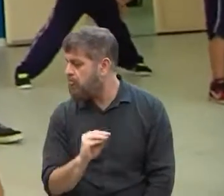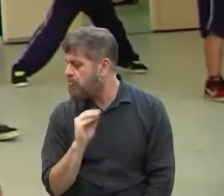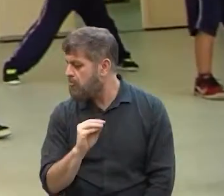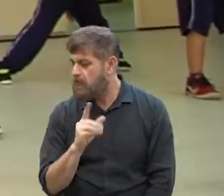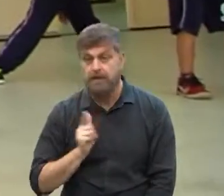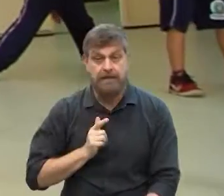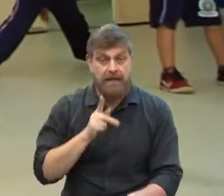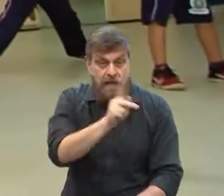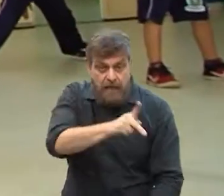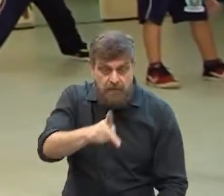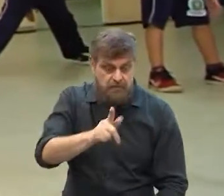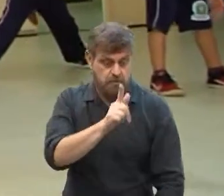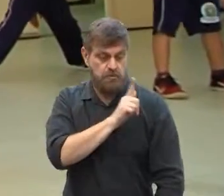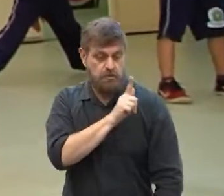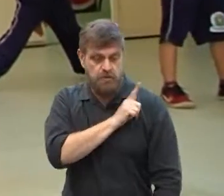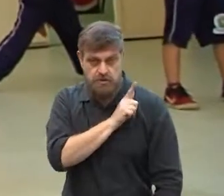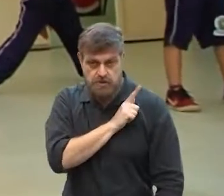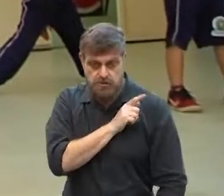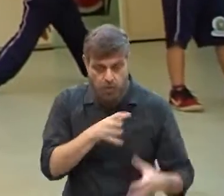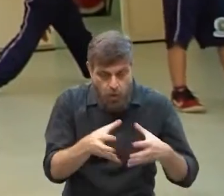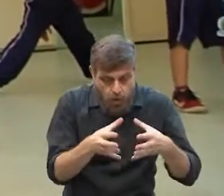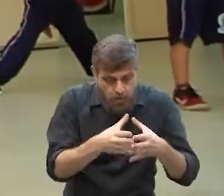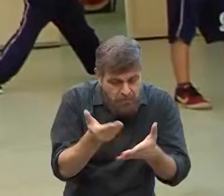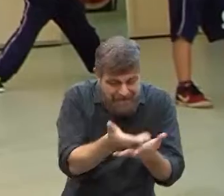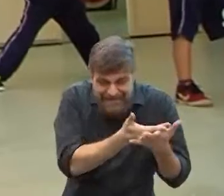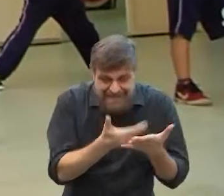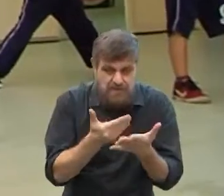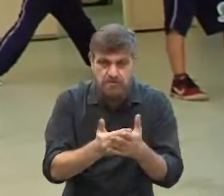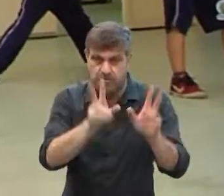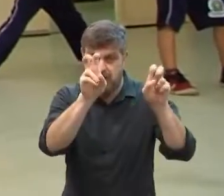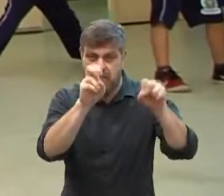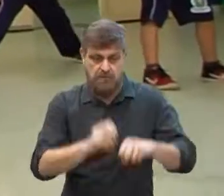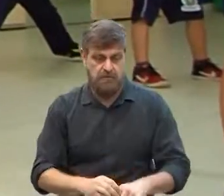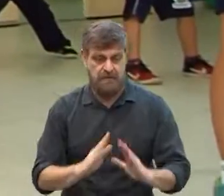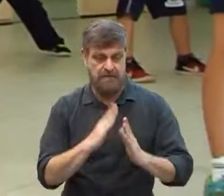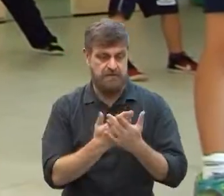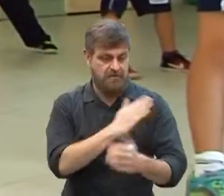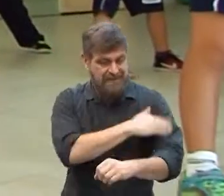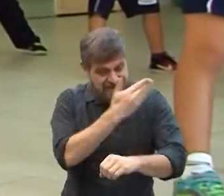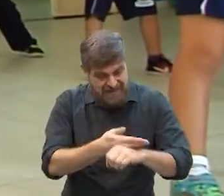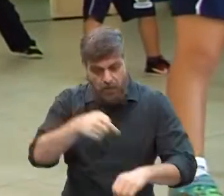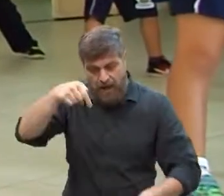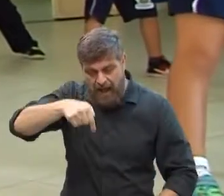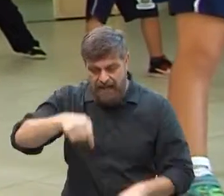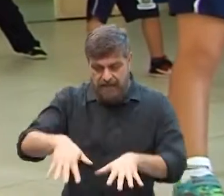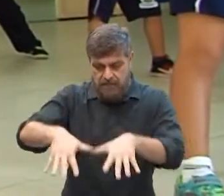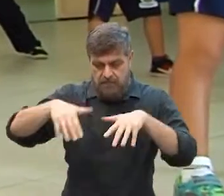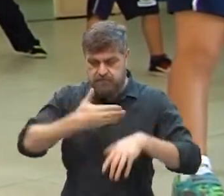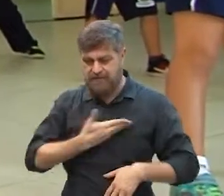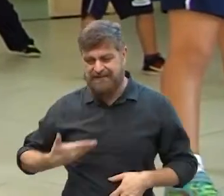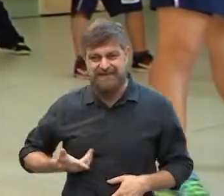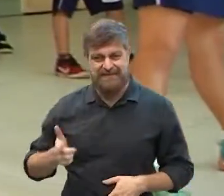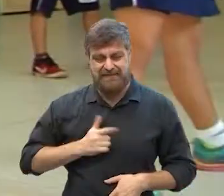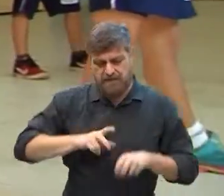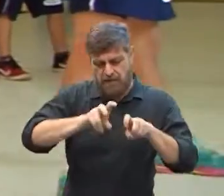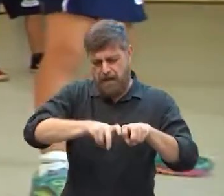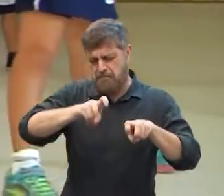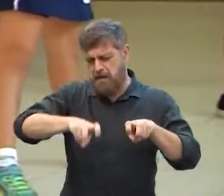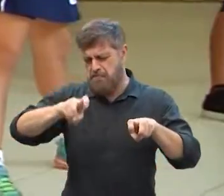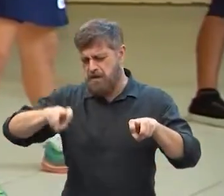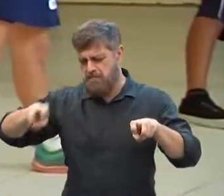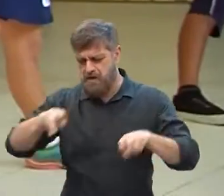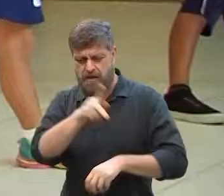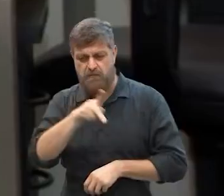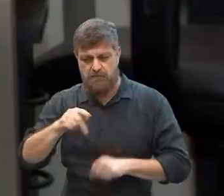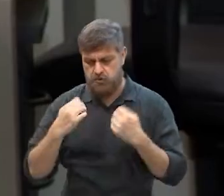muitos professores, gestores, pessoas inclusive que estudam o assunto. Então nós tivemos um debate público aqui com a presença de muitos professores,